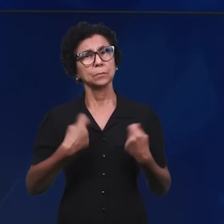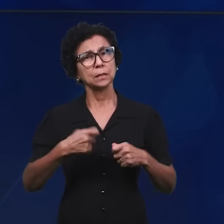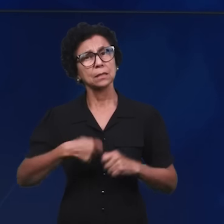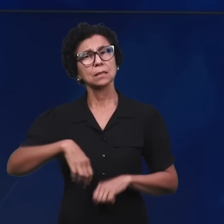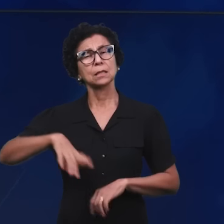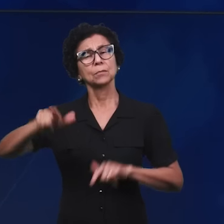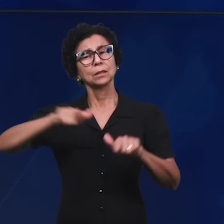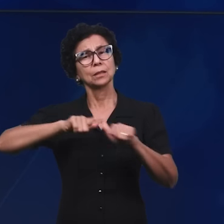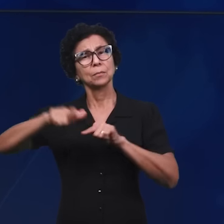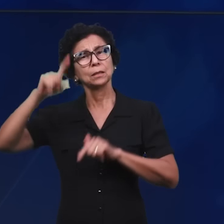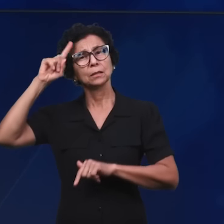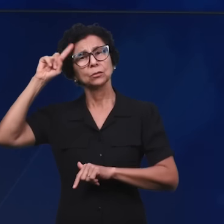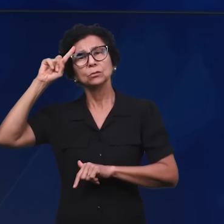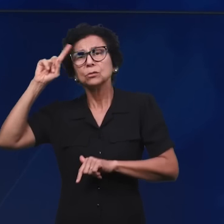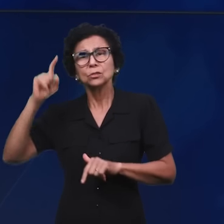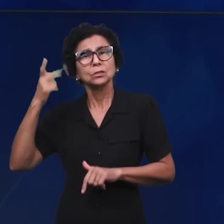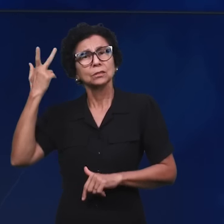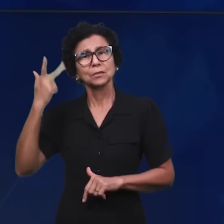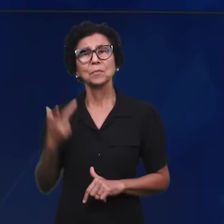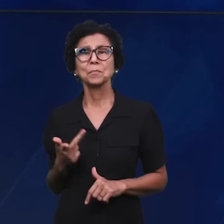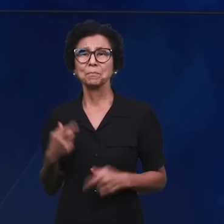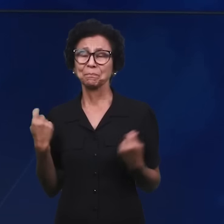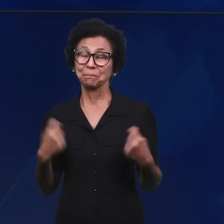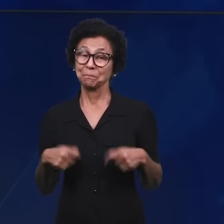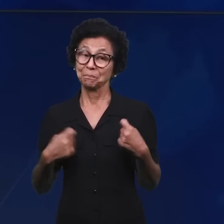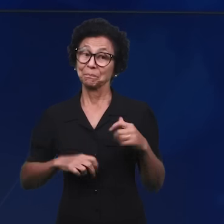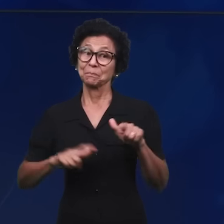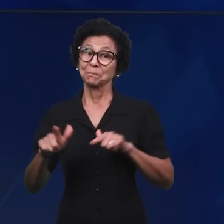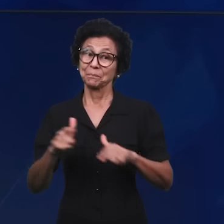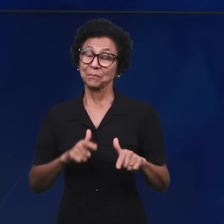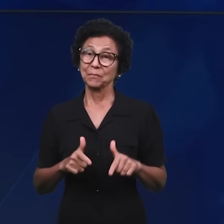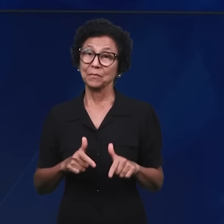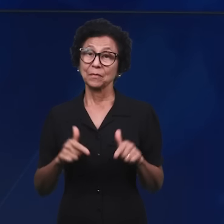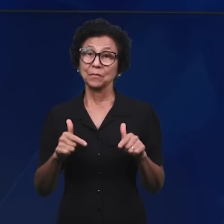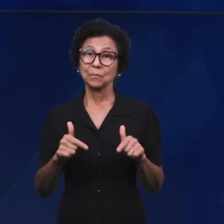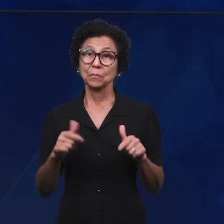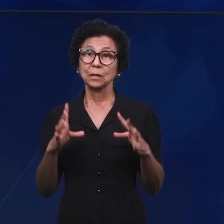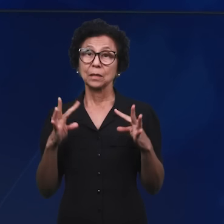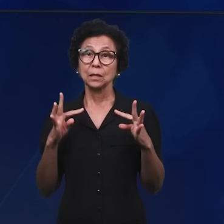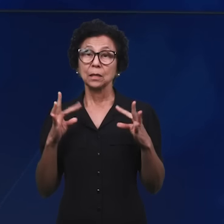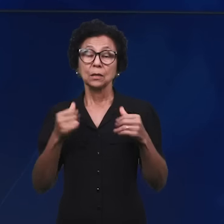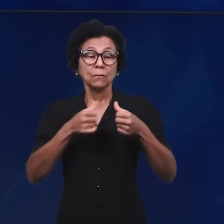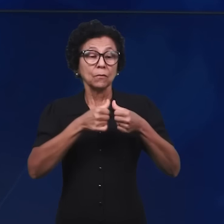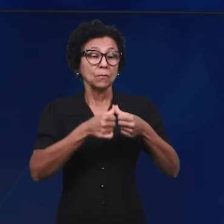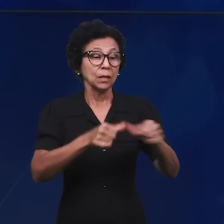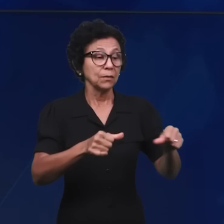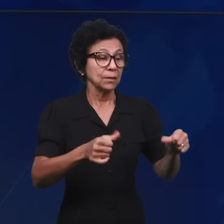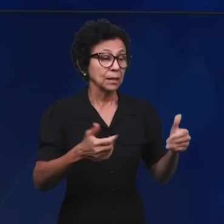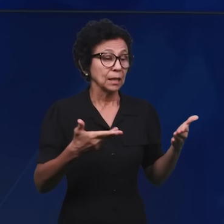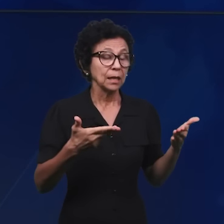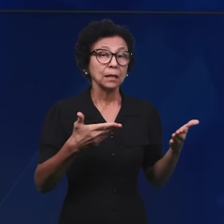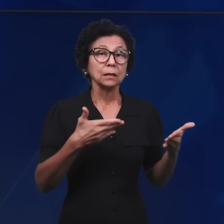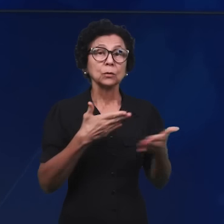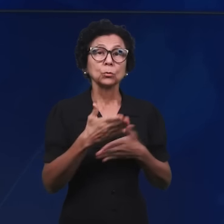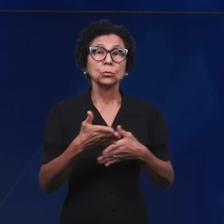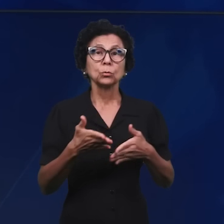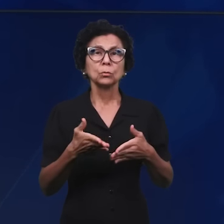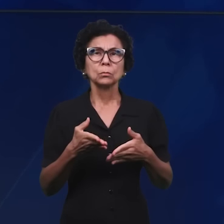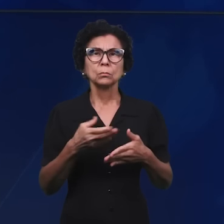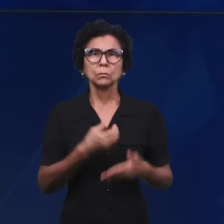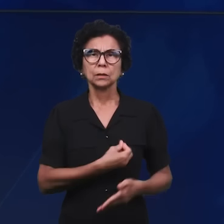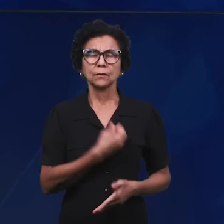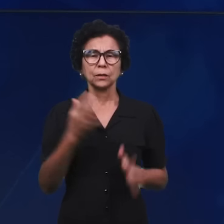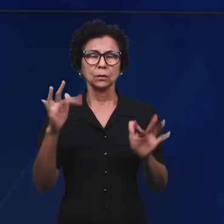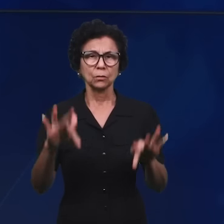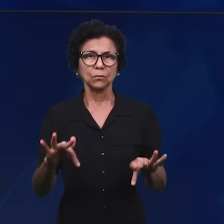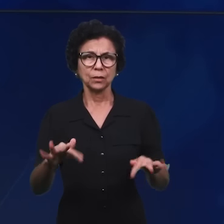Isso faz parte da nossa vida. Mas nós sabemos que tudo ficará. O fim de tudo é a sepultura para o homem.